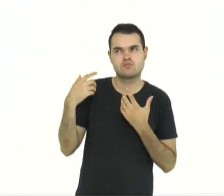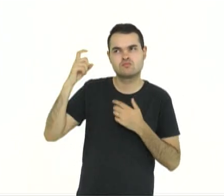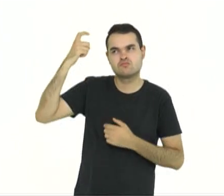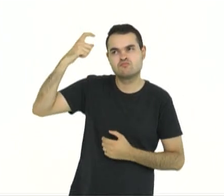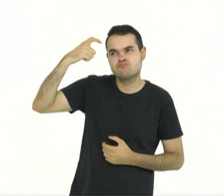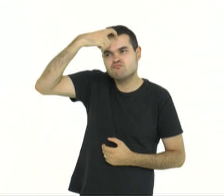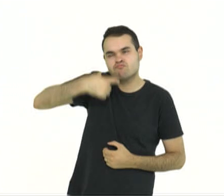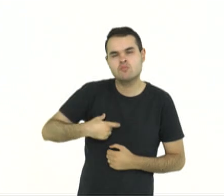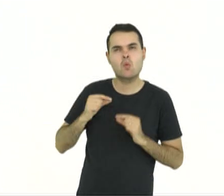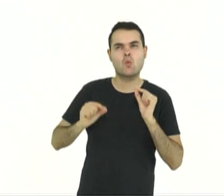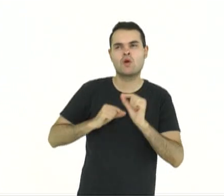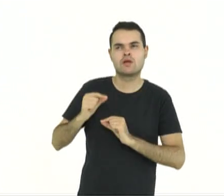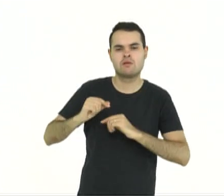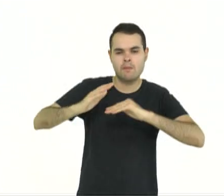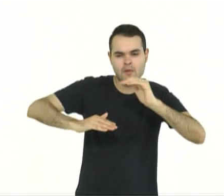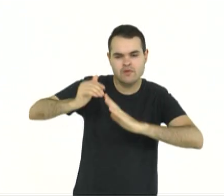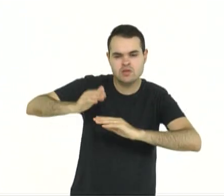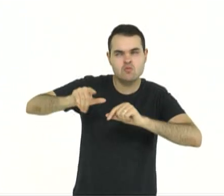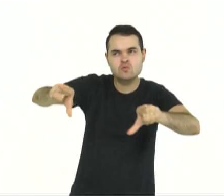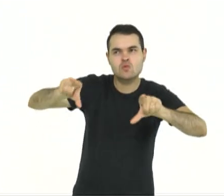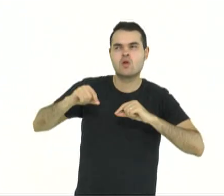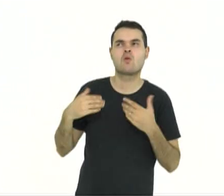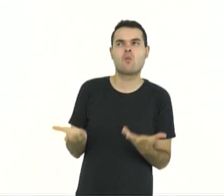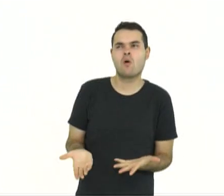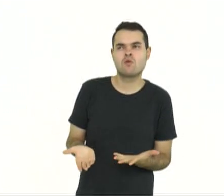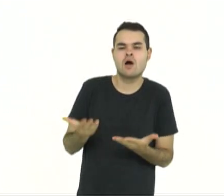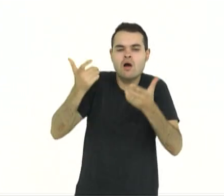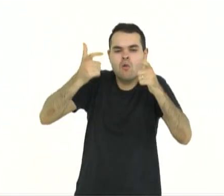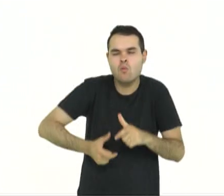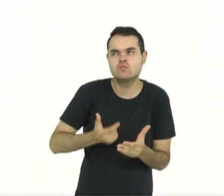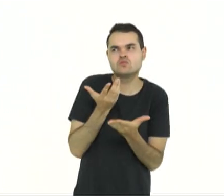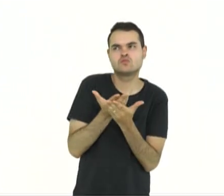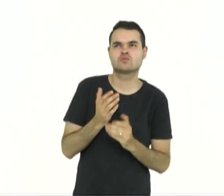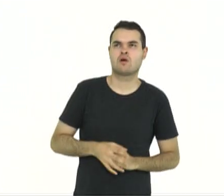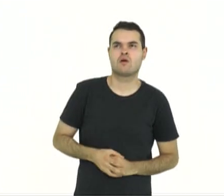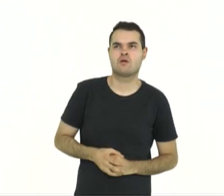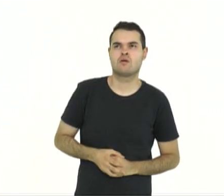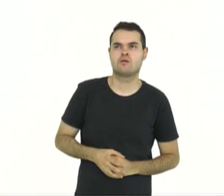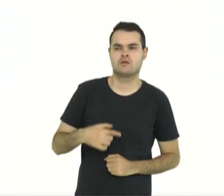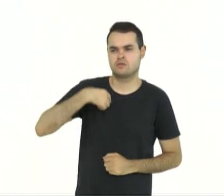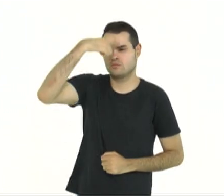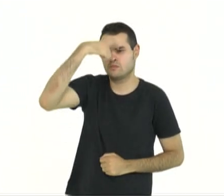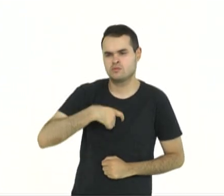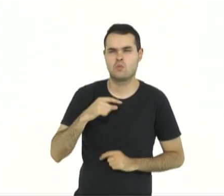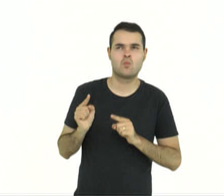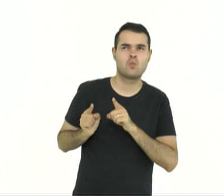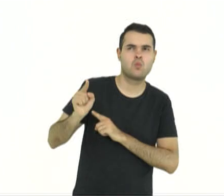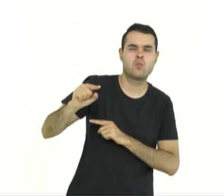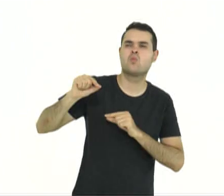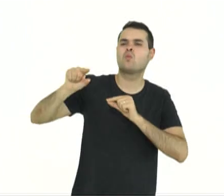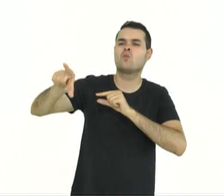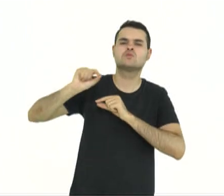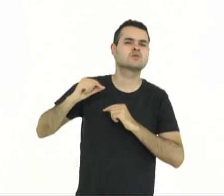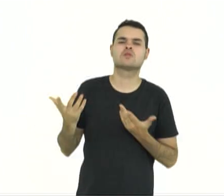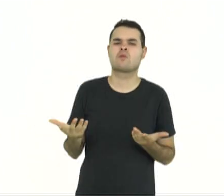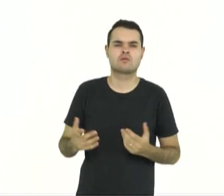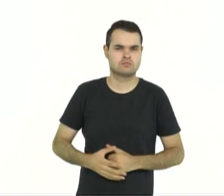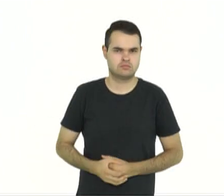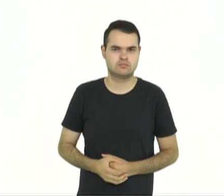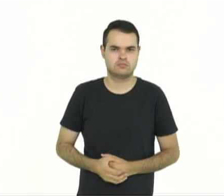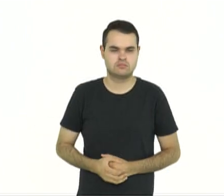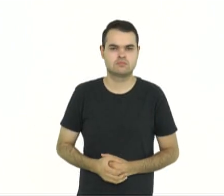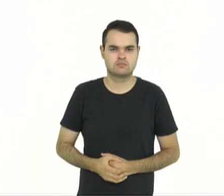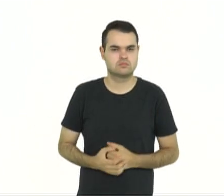Que carreira vou elegir? Onde vou estudar? O que eu quero ser? Que carreira que eu vou escolher? Onde que eu